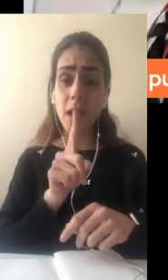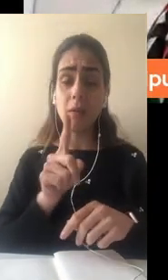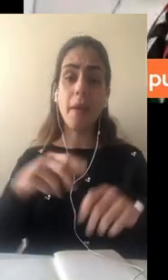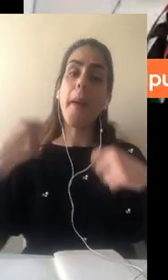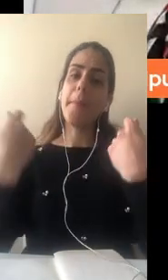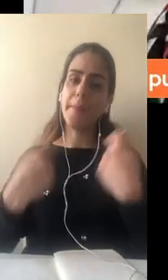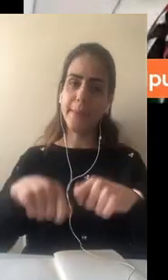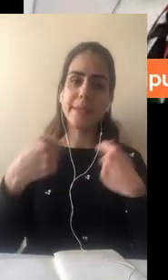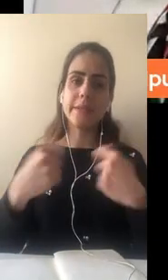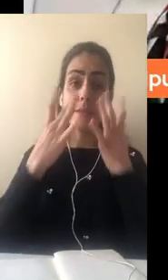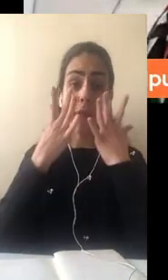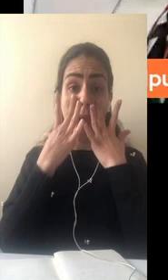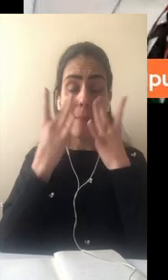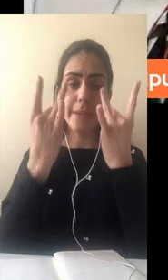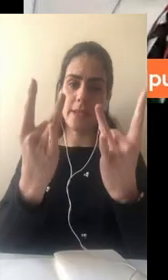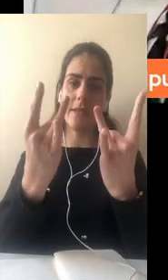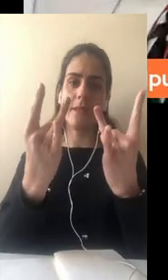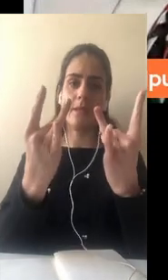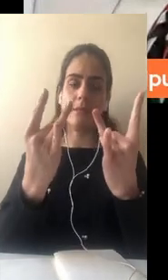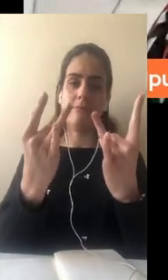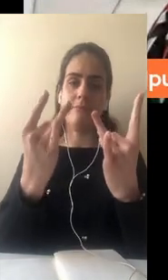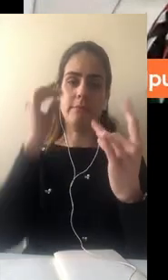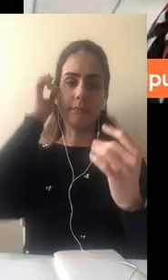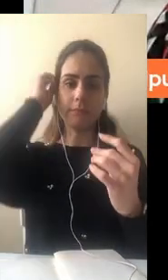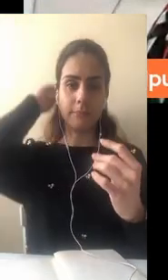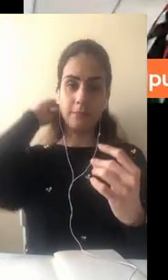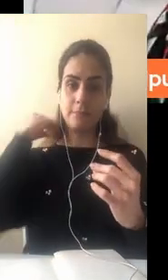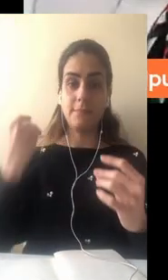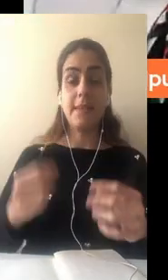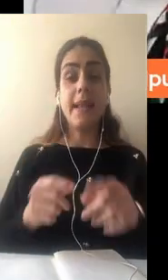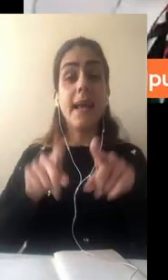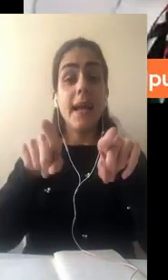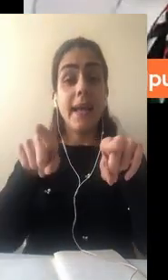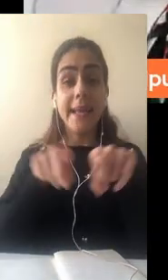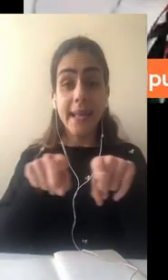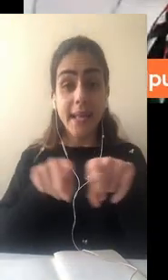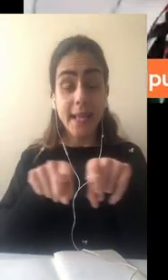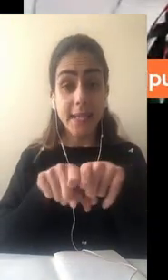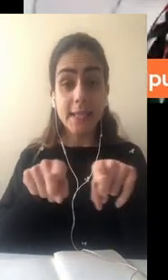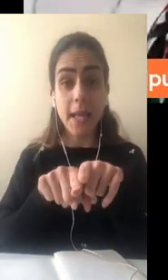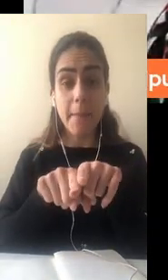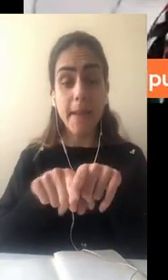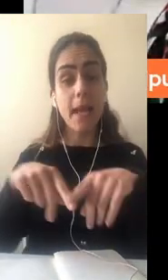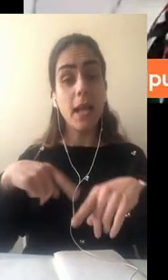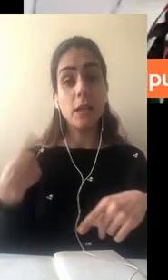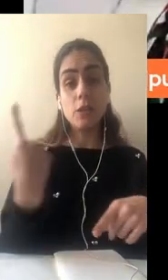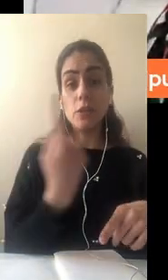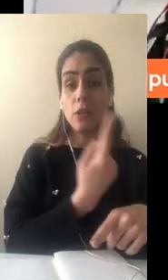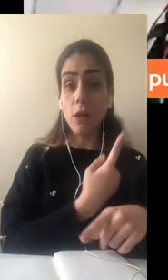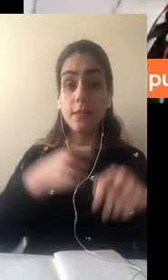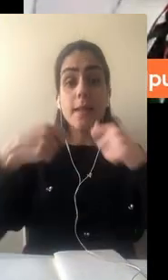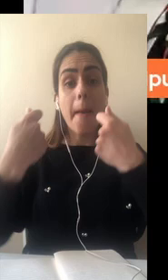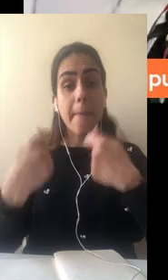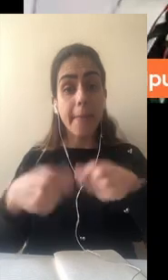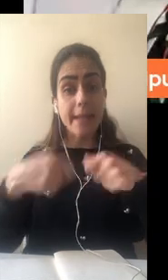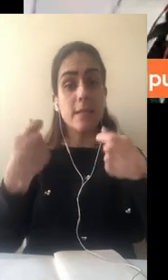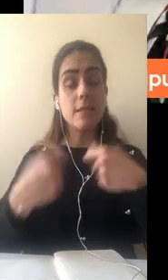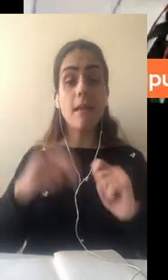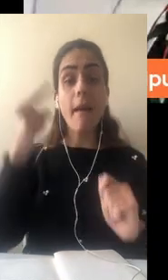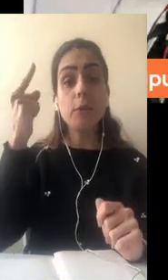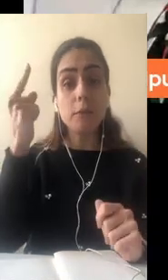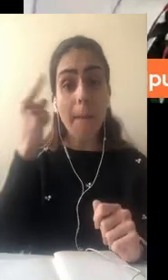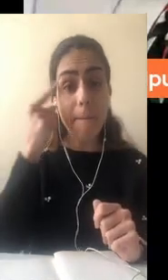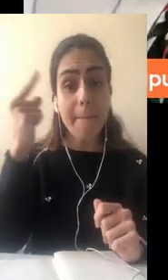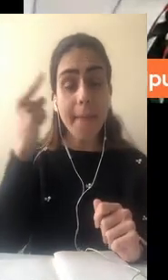para tudo isso. E terceiro ponto, temos que exercer o nosso senso crítico, e